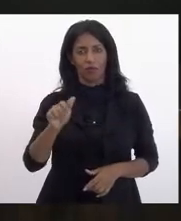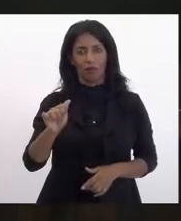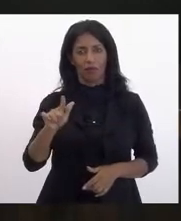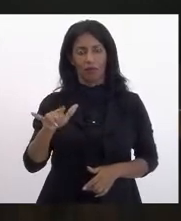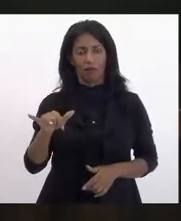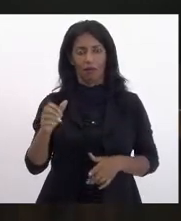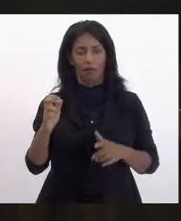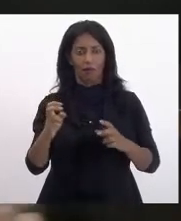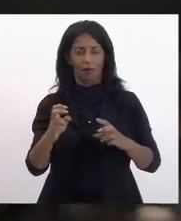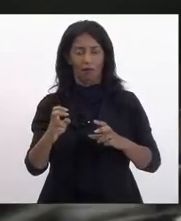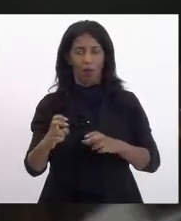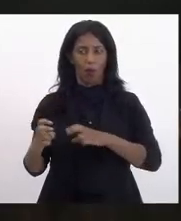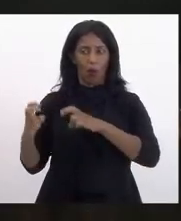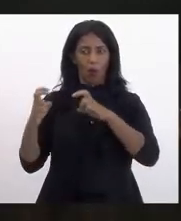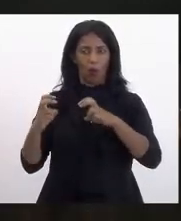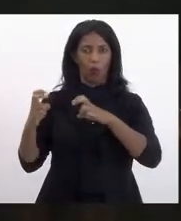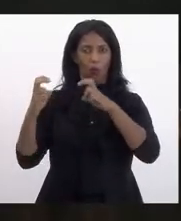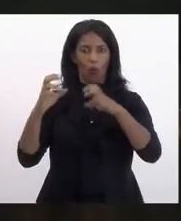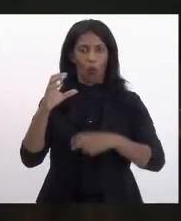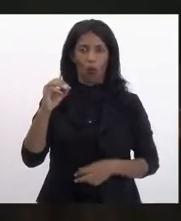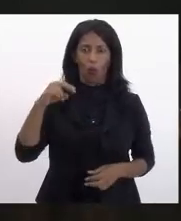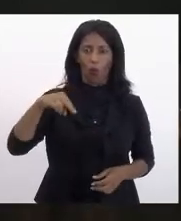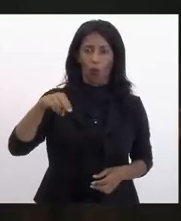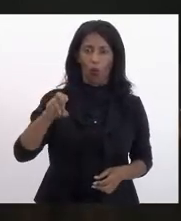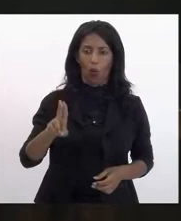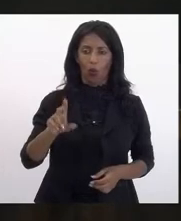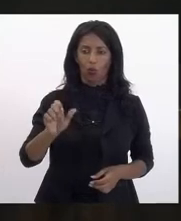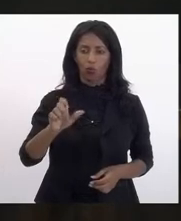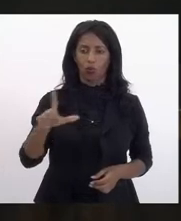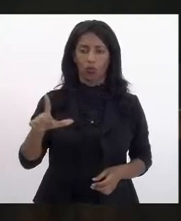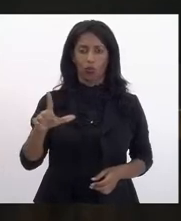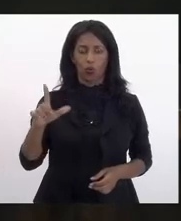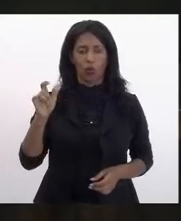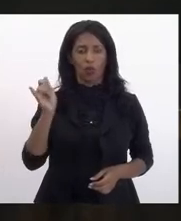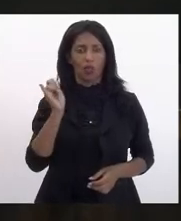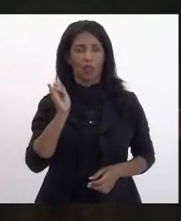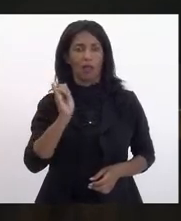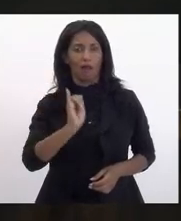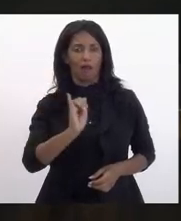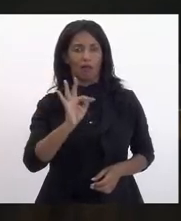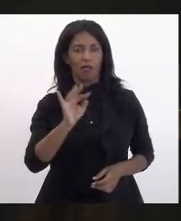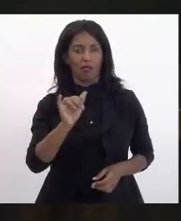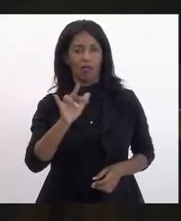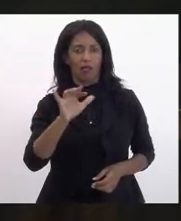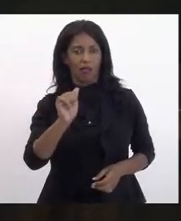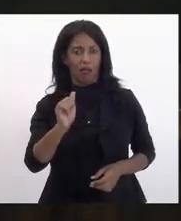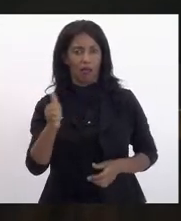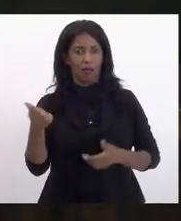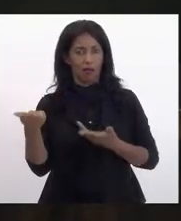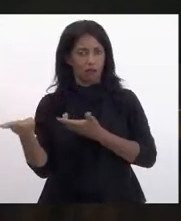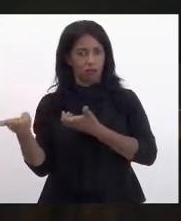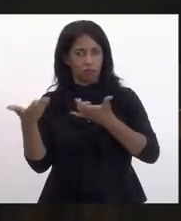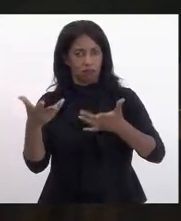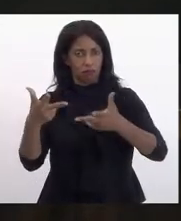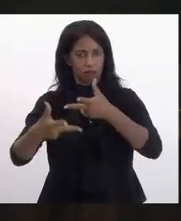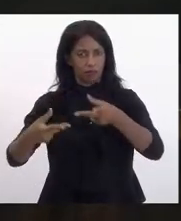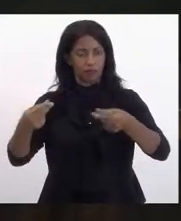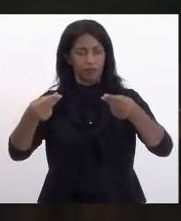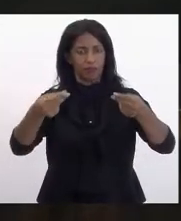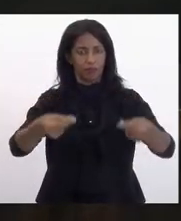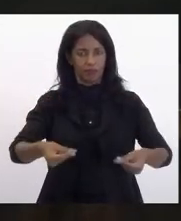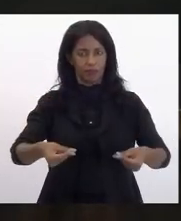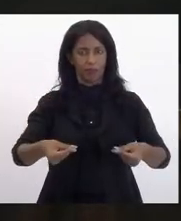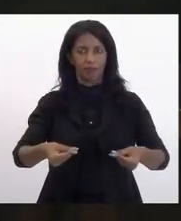ao cônsul-geral da Itália, Paolo Miraglia del Giudice.